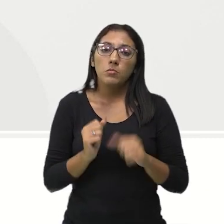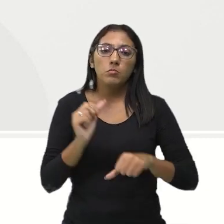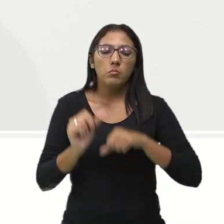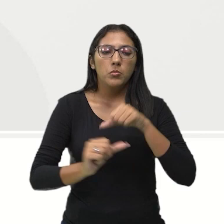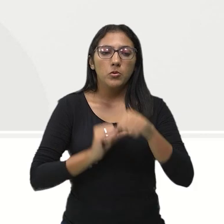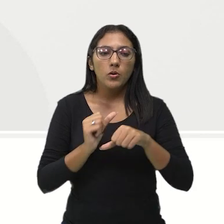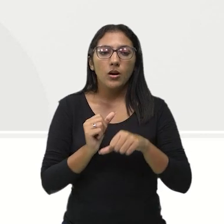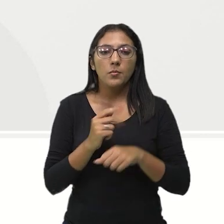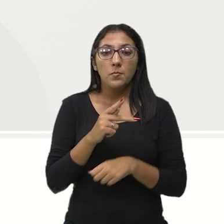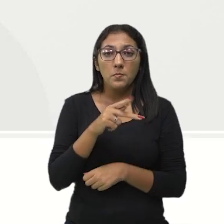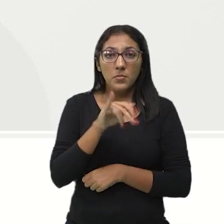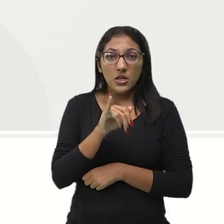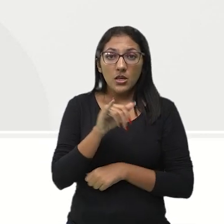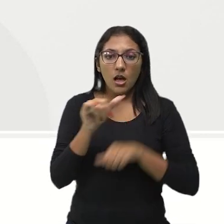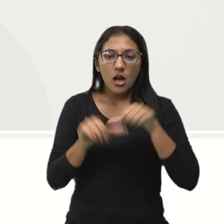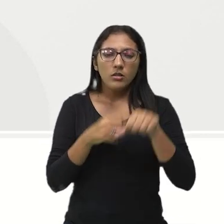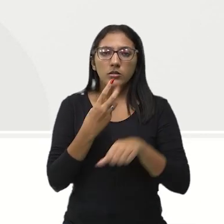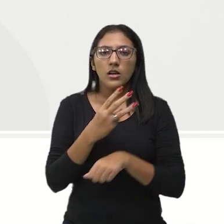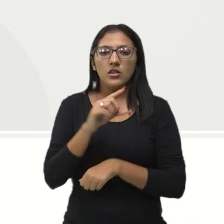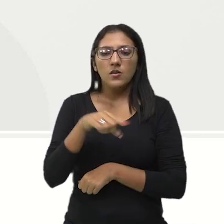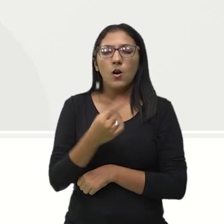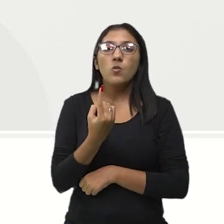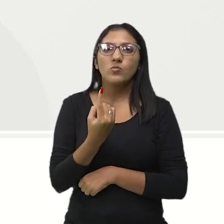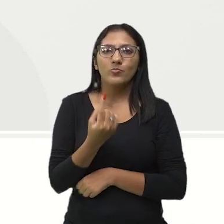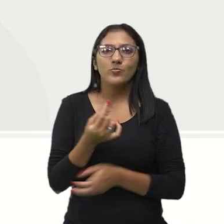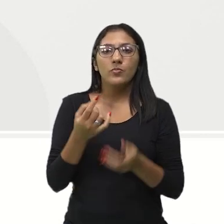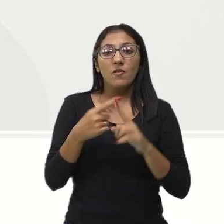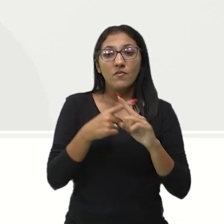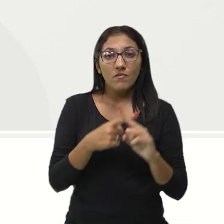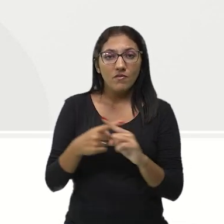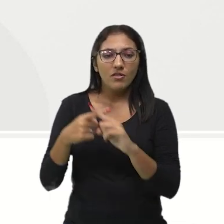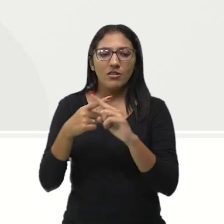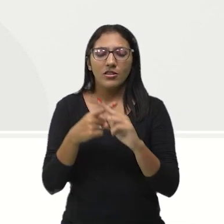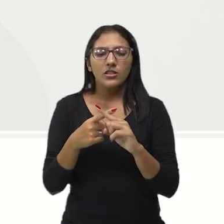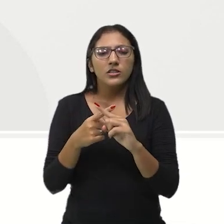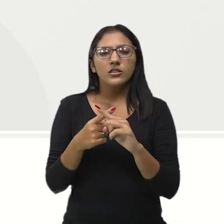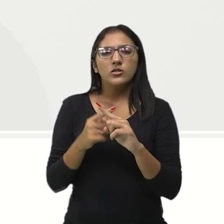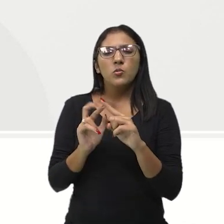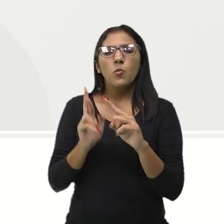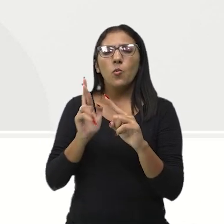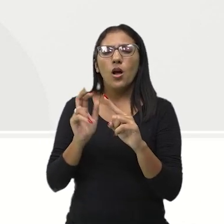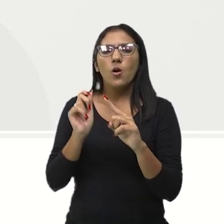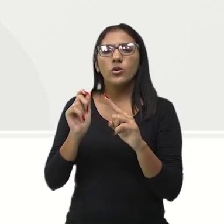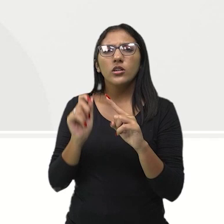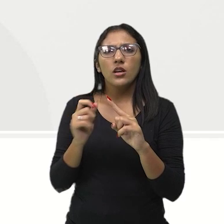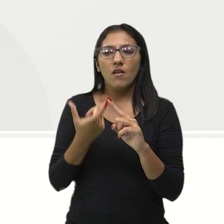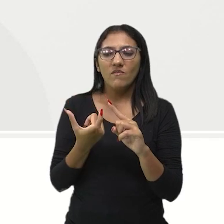3,1 vezes o raio. Que o raio, ó, a questão nos deu. O raio é 20